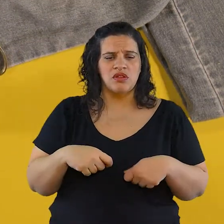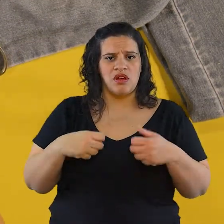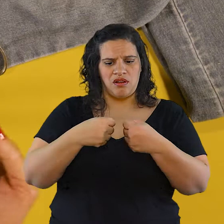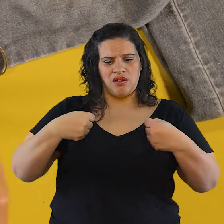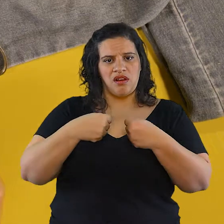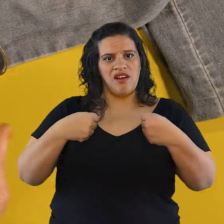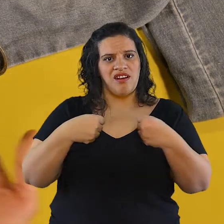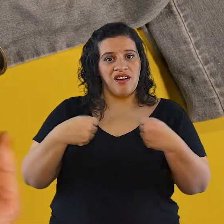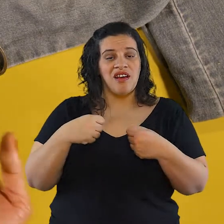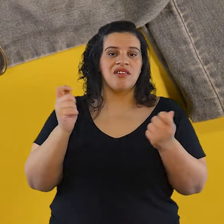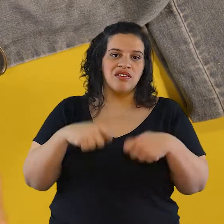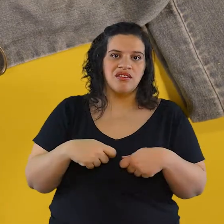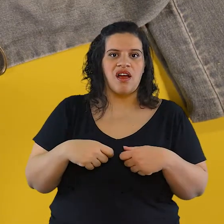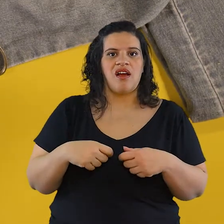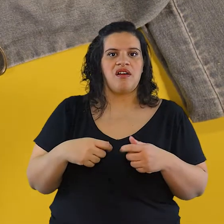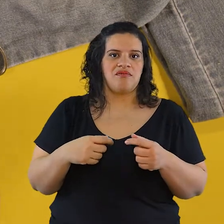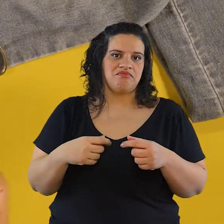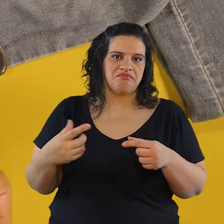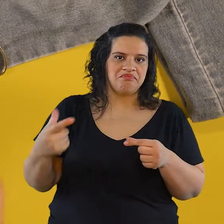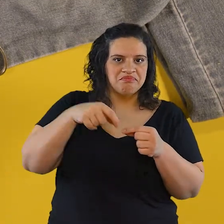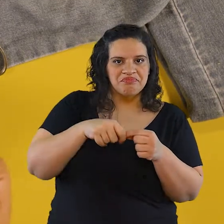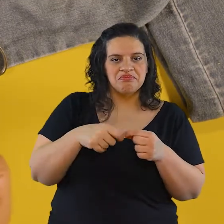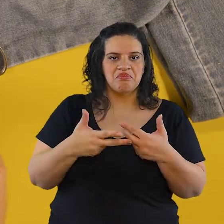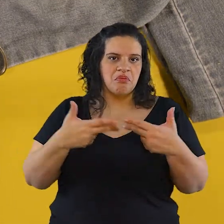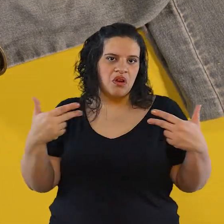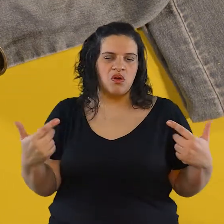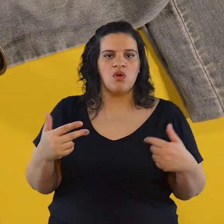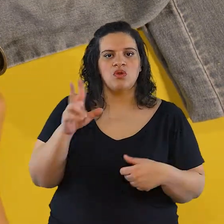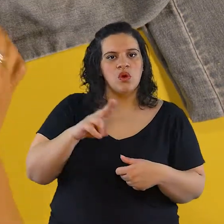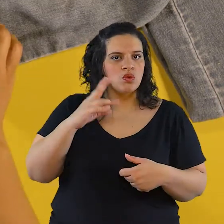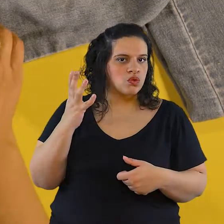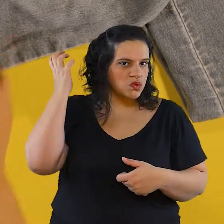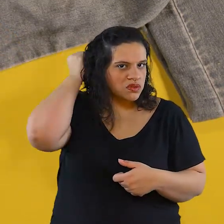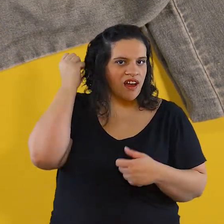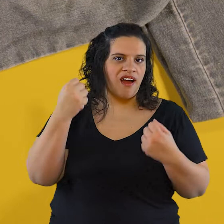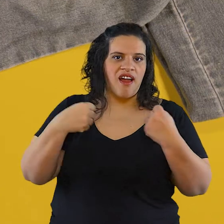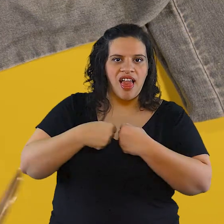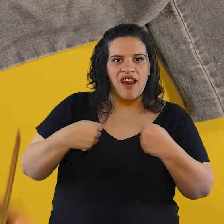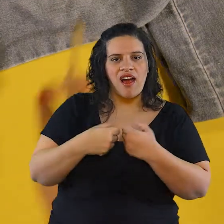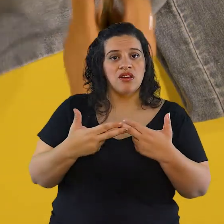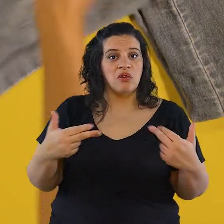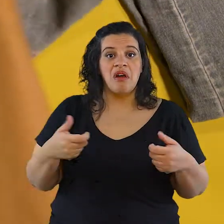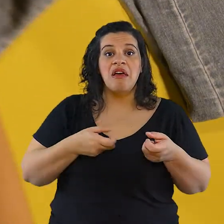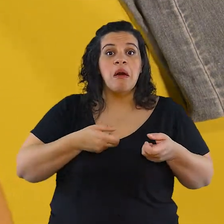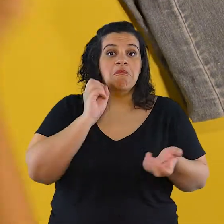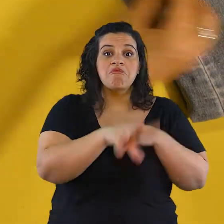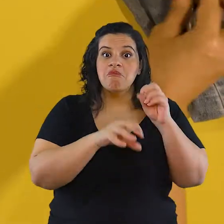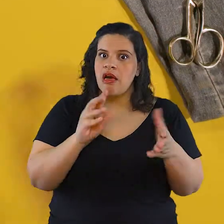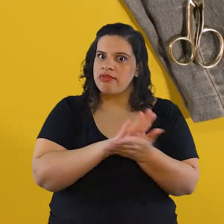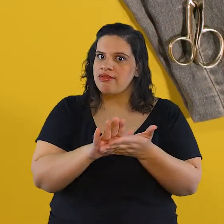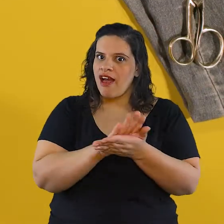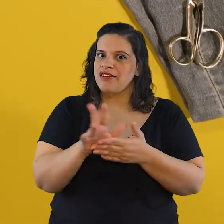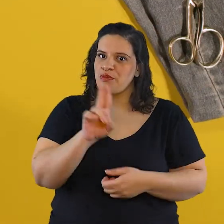outra coisa, né? Essas que tem elastano, ó, dá para prender também alguma coisa, usar como um elástico. Então, nada